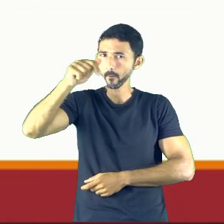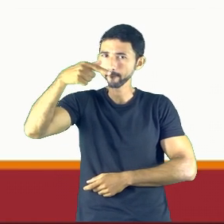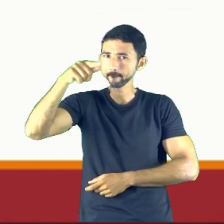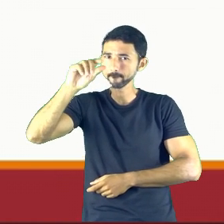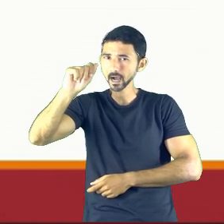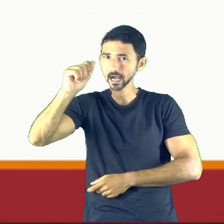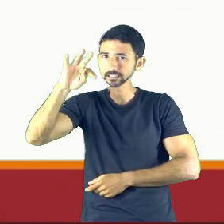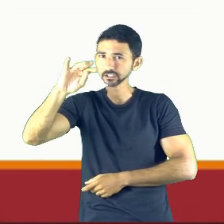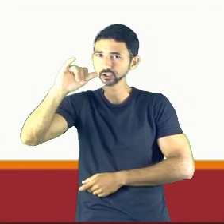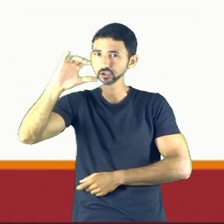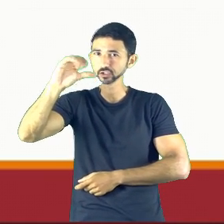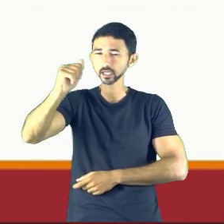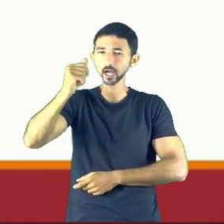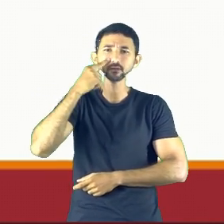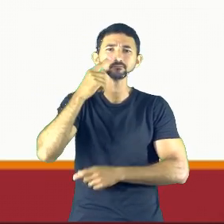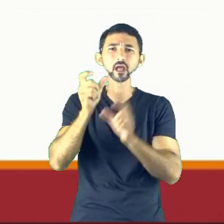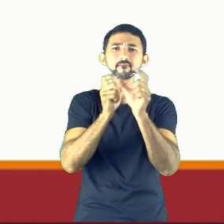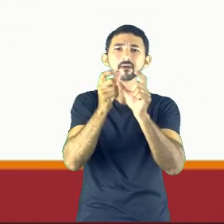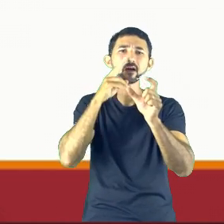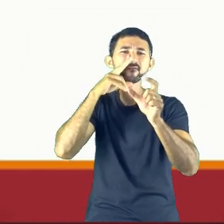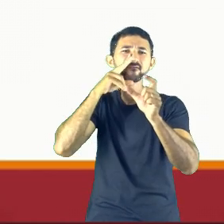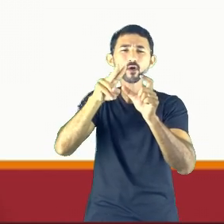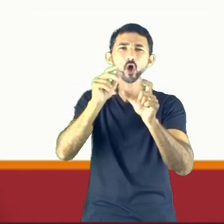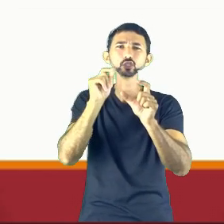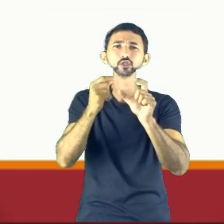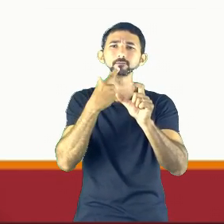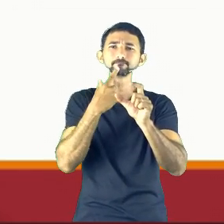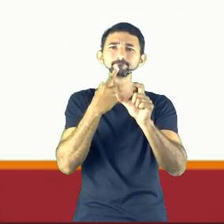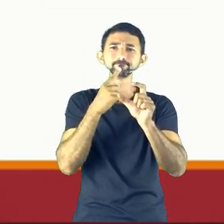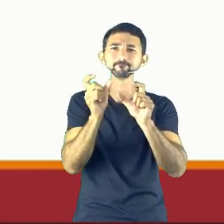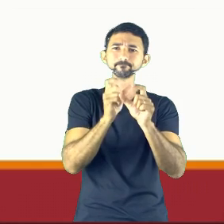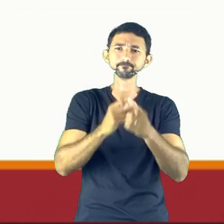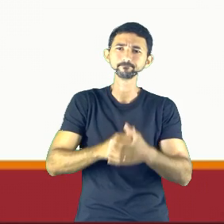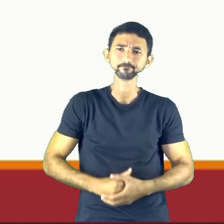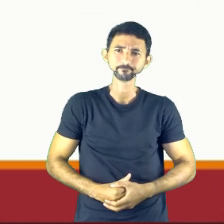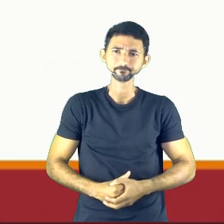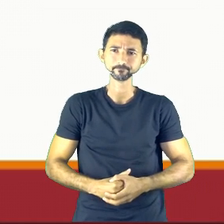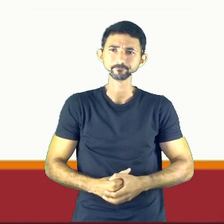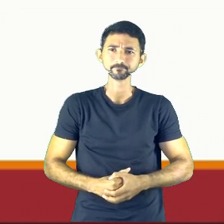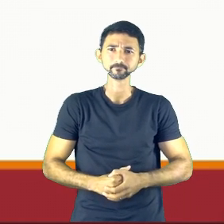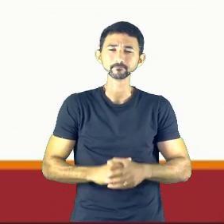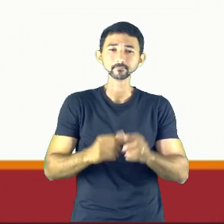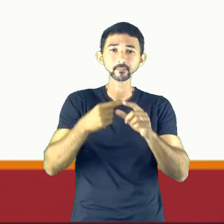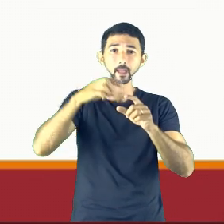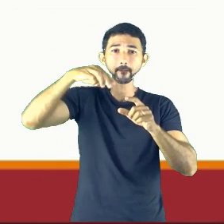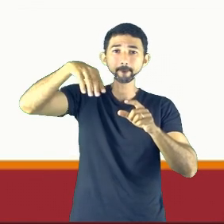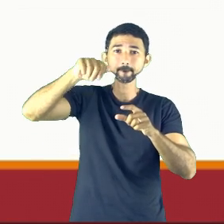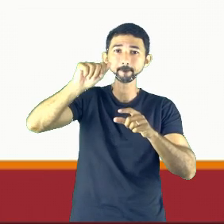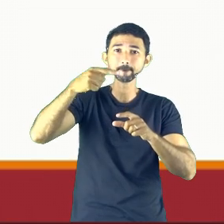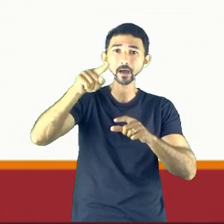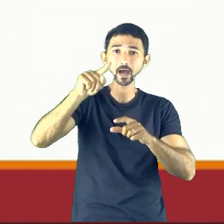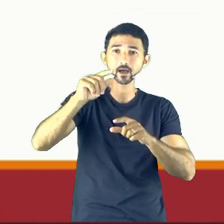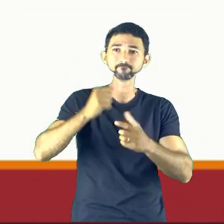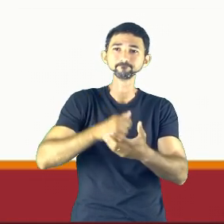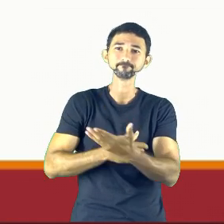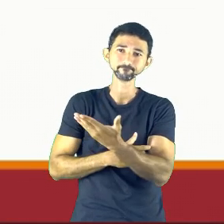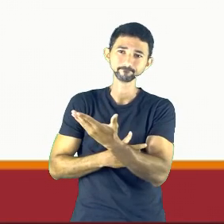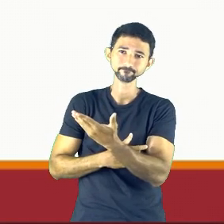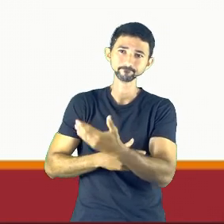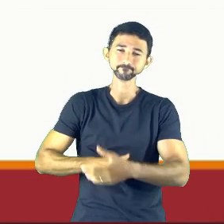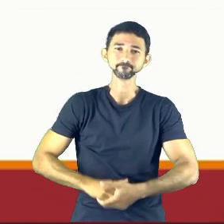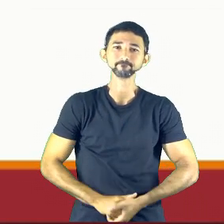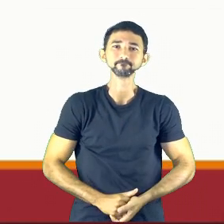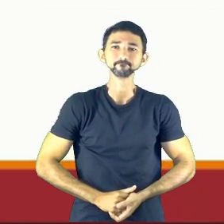informática. Qual foi a palavra, qual foi a sílaba tônica? Onde é que está a sílaba mais forte dessa palavra? É onde está acentuada, né?